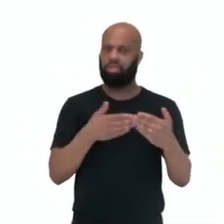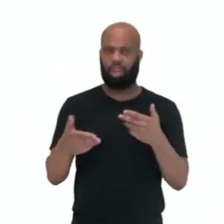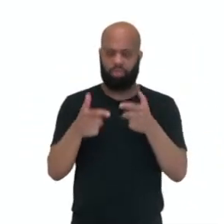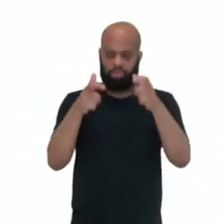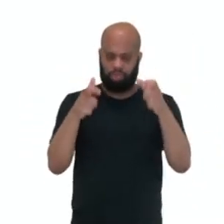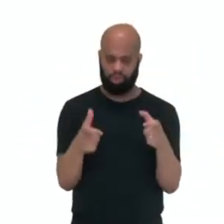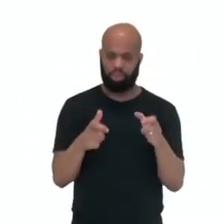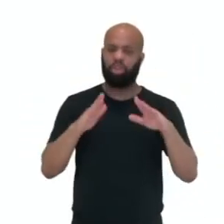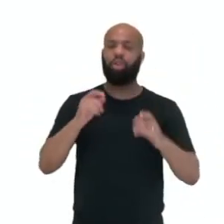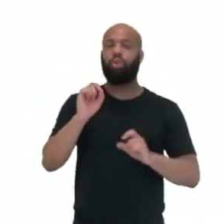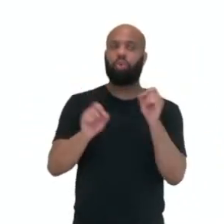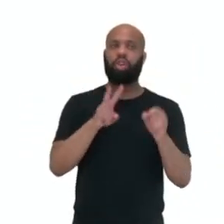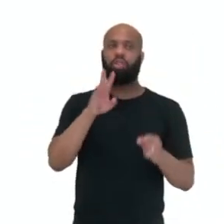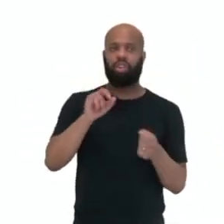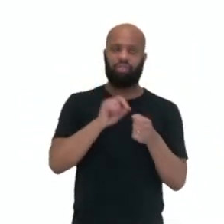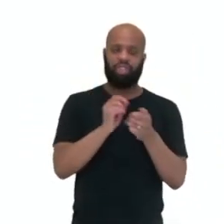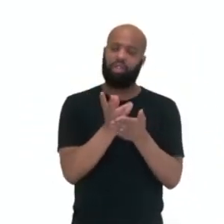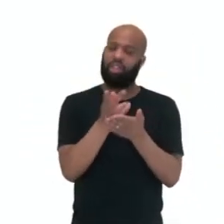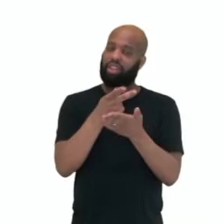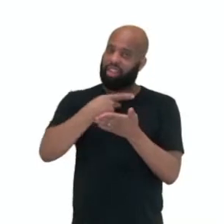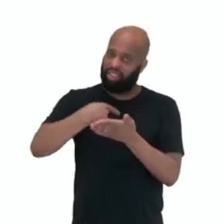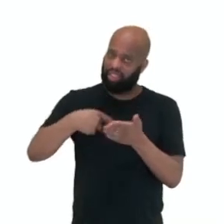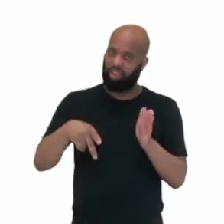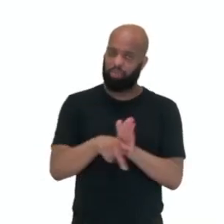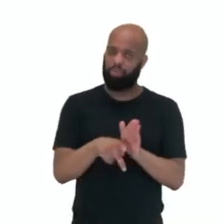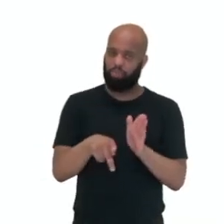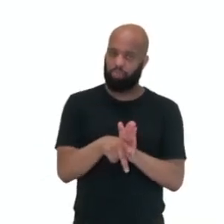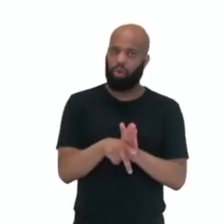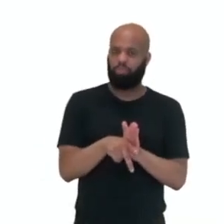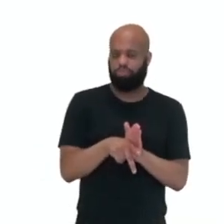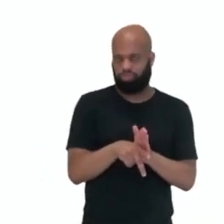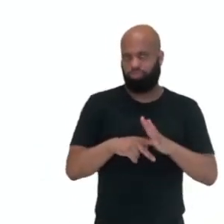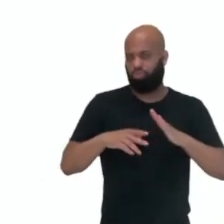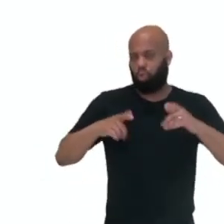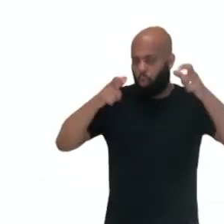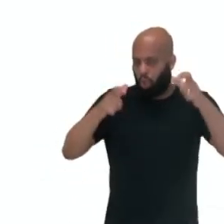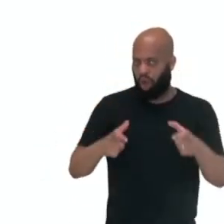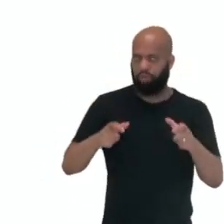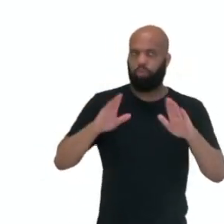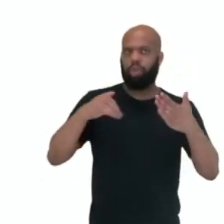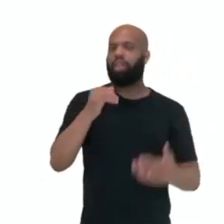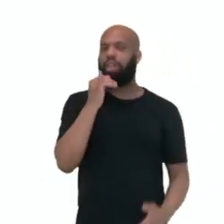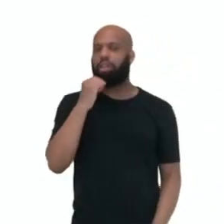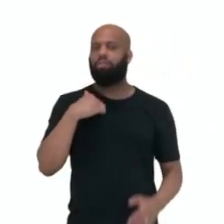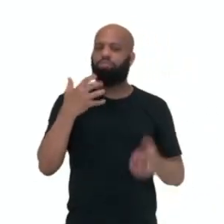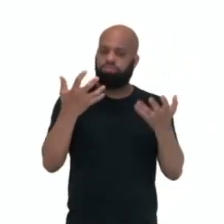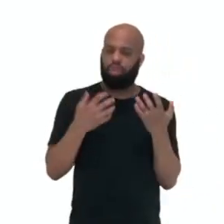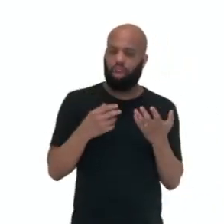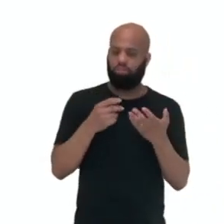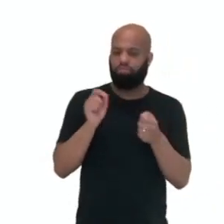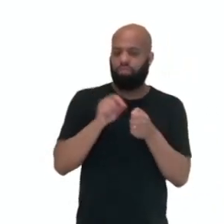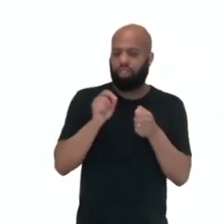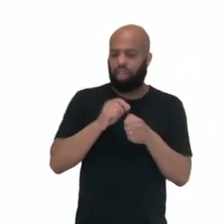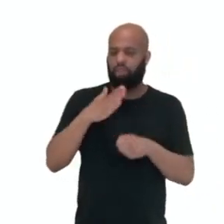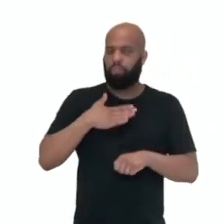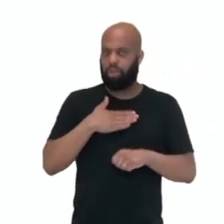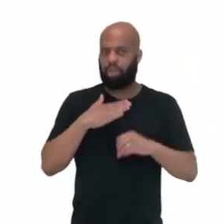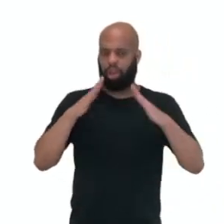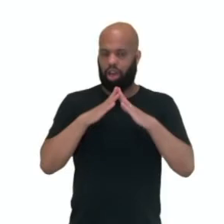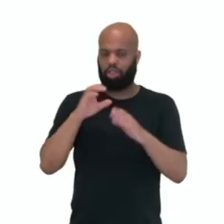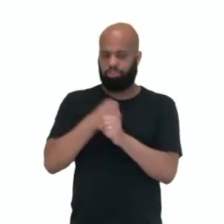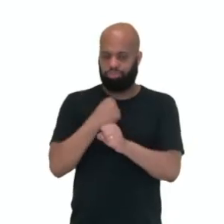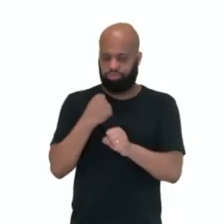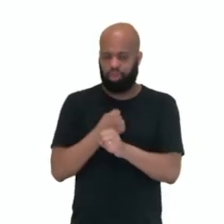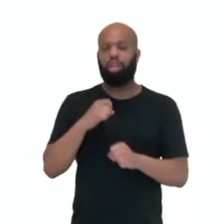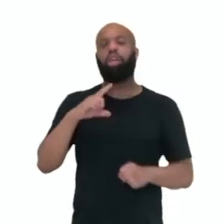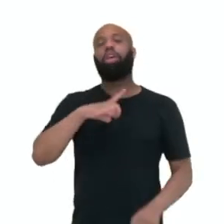seja, é a criação da planta baixa, quando se pretende construir algo. Então, olha, eu quero construir a minha casa. Bom, na minha casa,